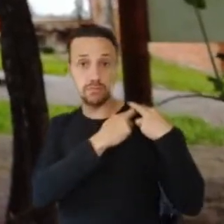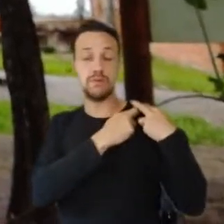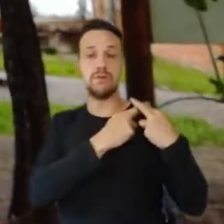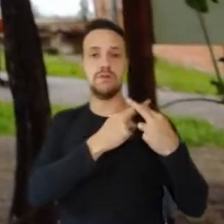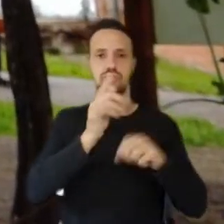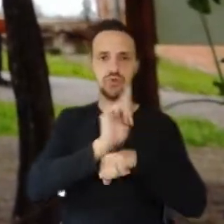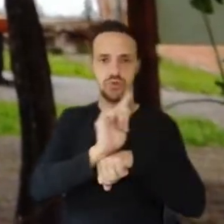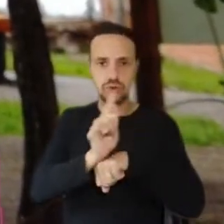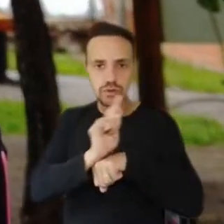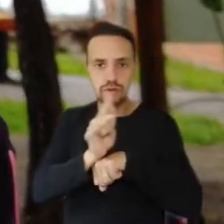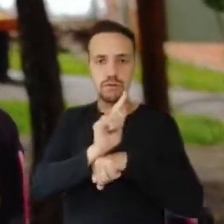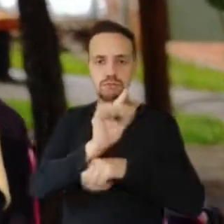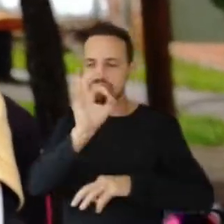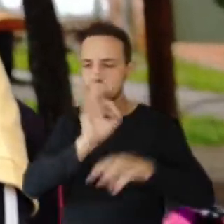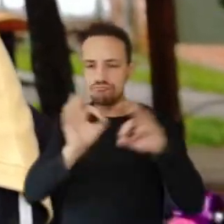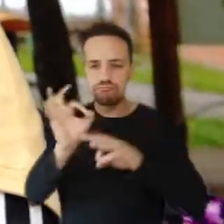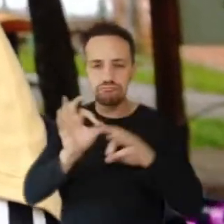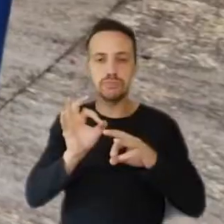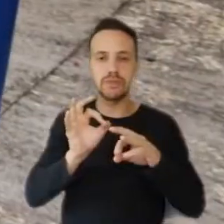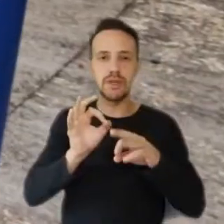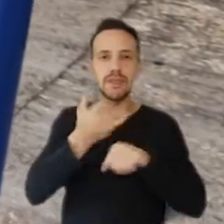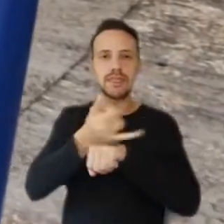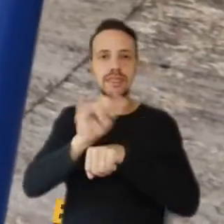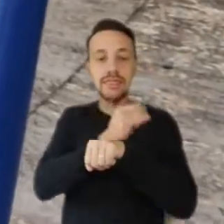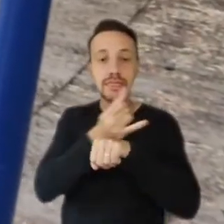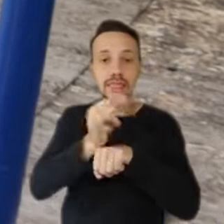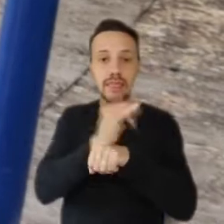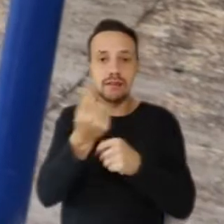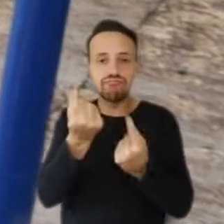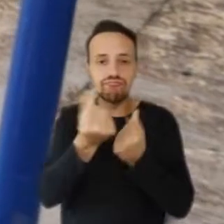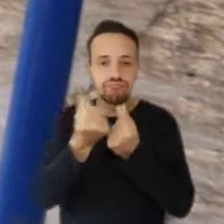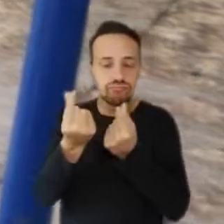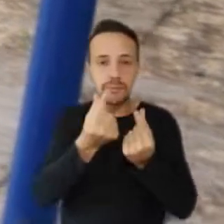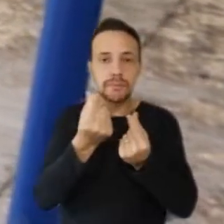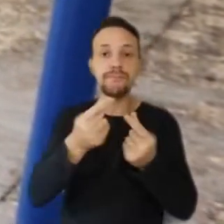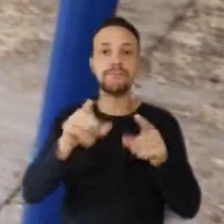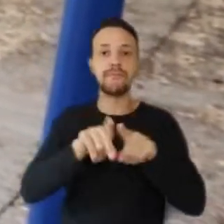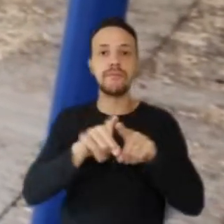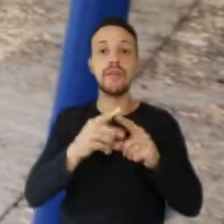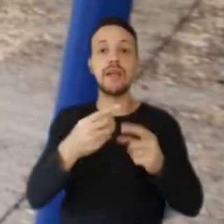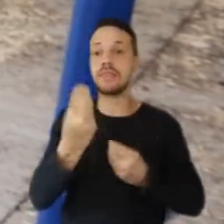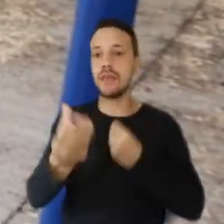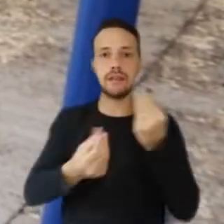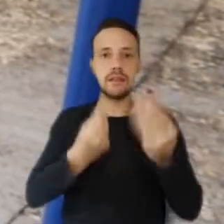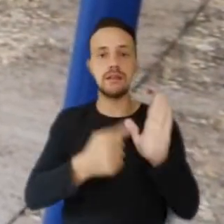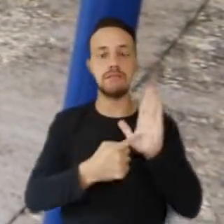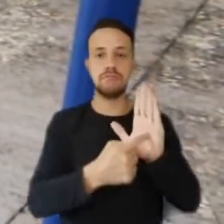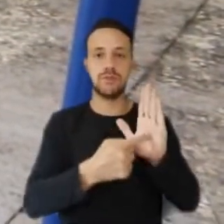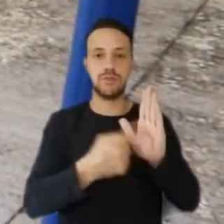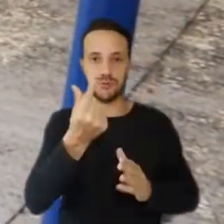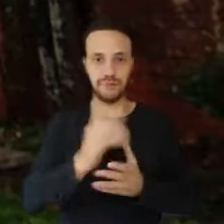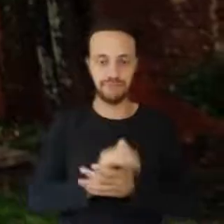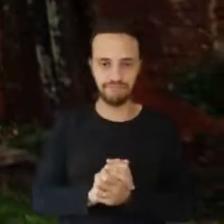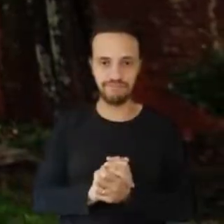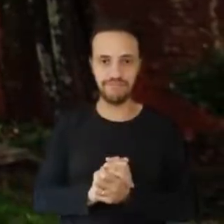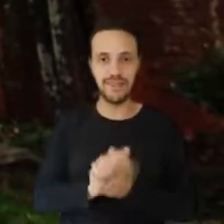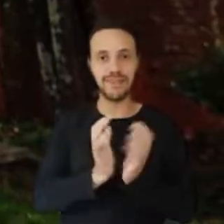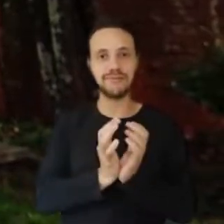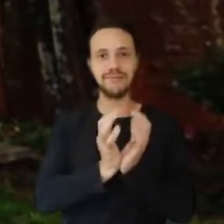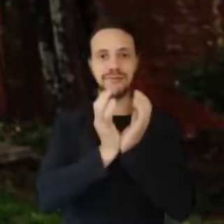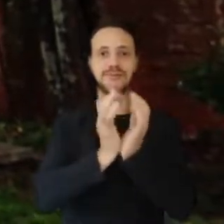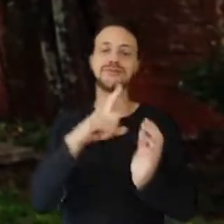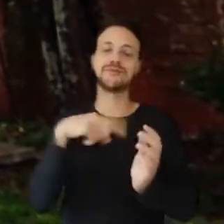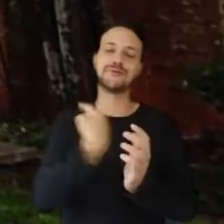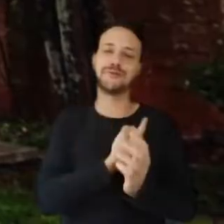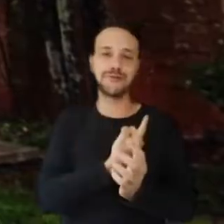responsabilidade, gestão e planejamento, estratégia de financiamento e prestação de contas. Esse prêmio